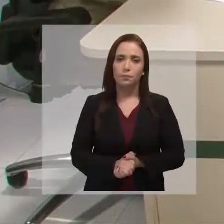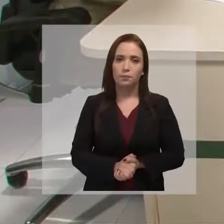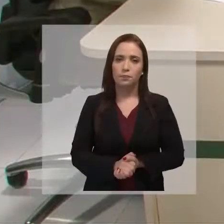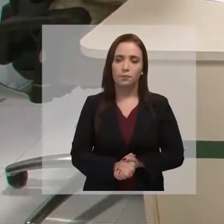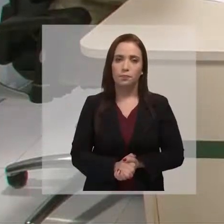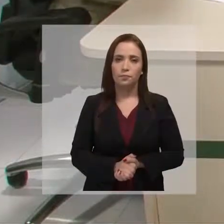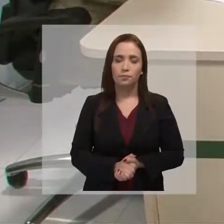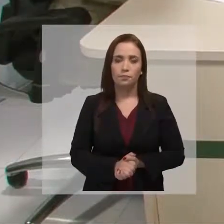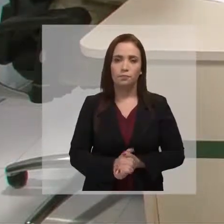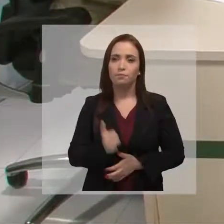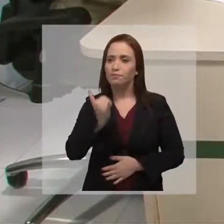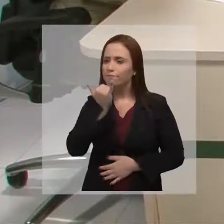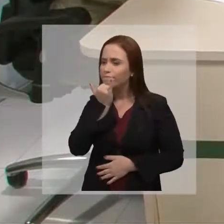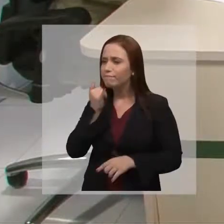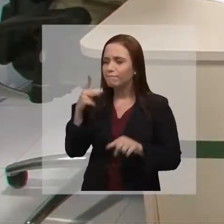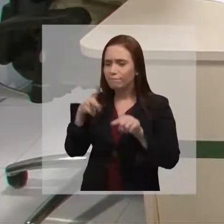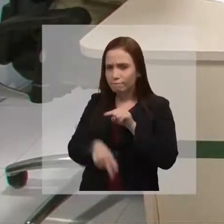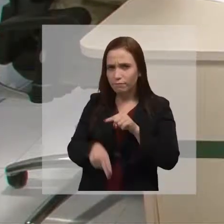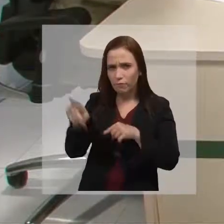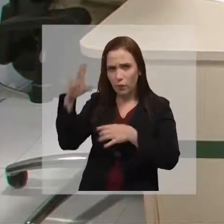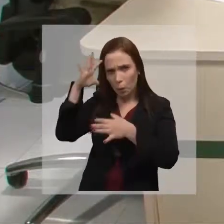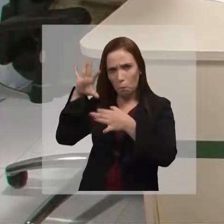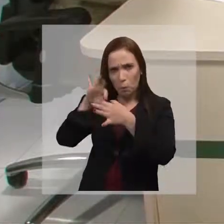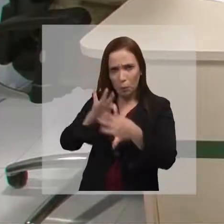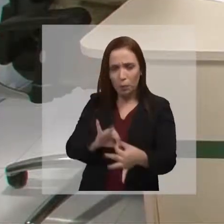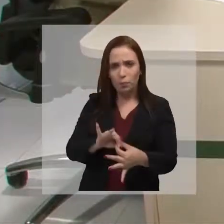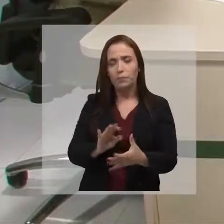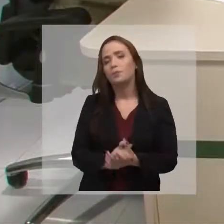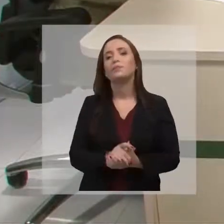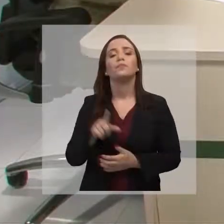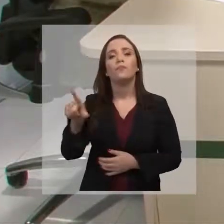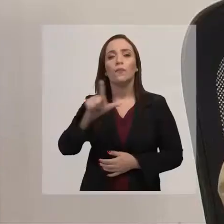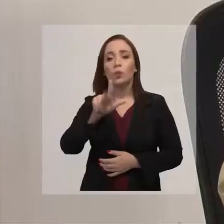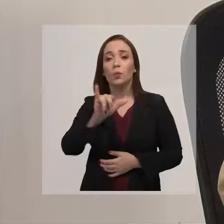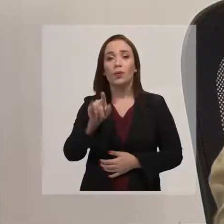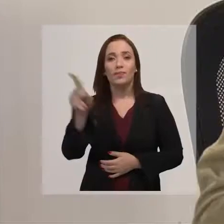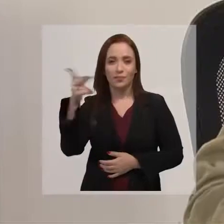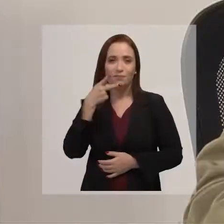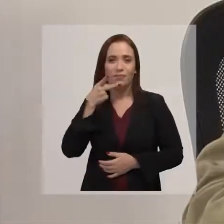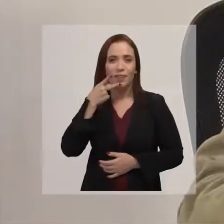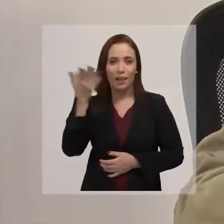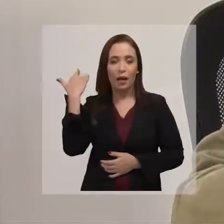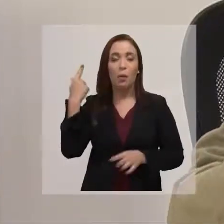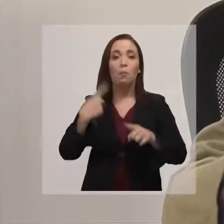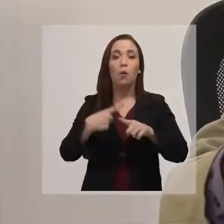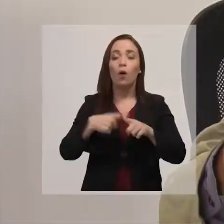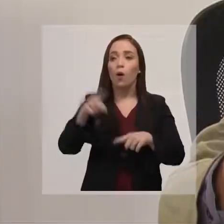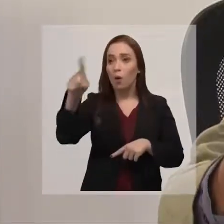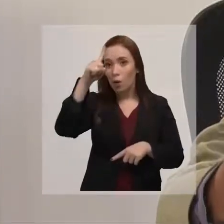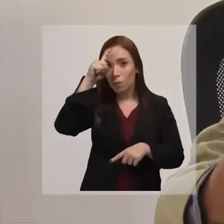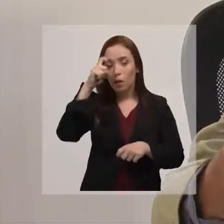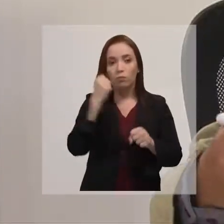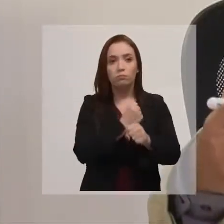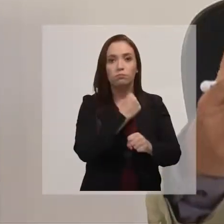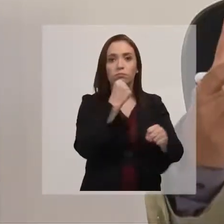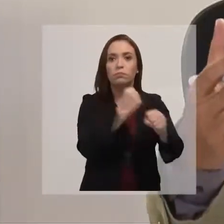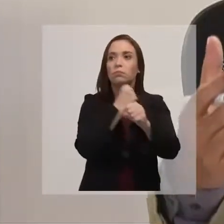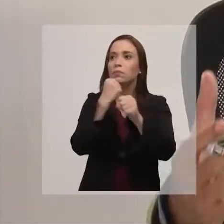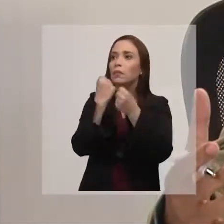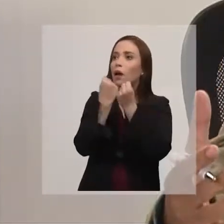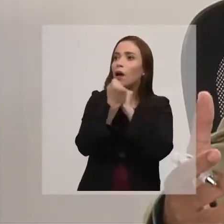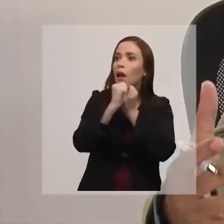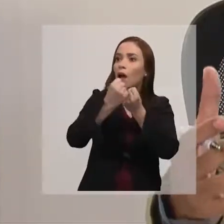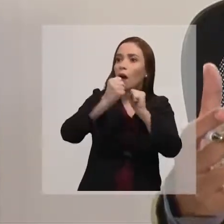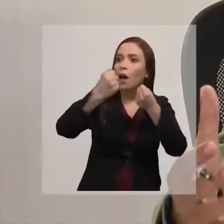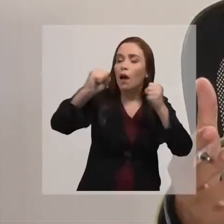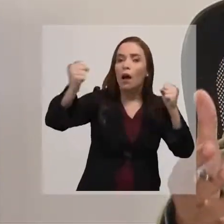Total, por exemplo, desculpe, estou cortando seu raciocínio. É isso mesmo. O Luiz faz uma observação, porque o hospital ele tem um espaço construído